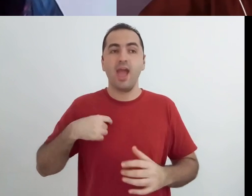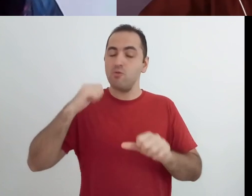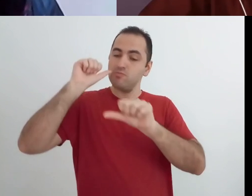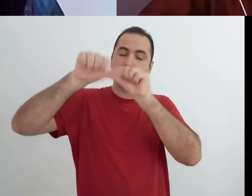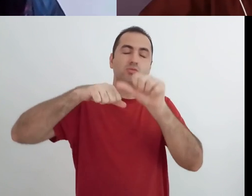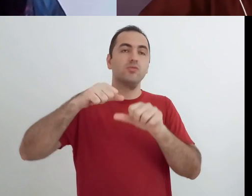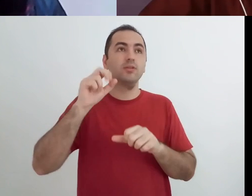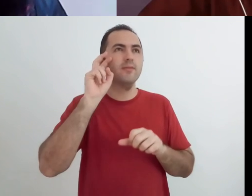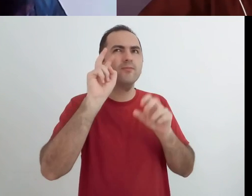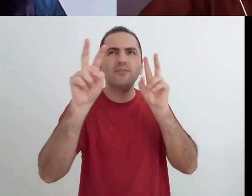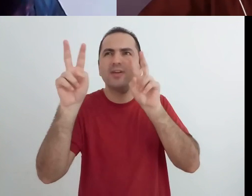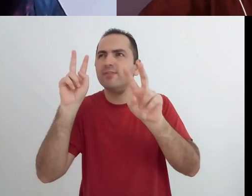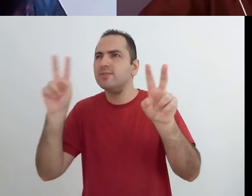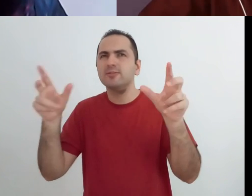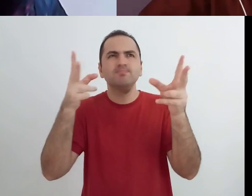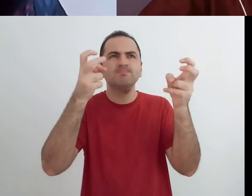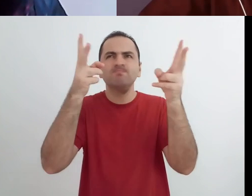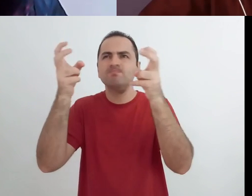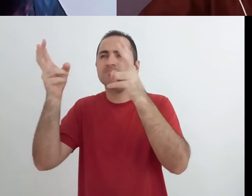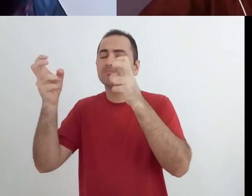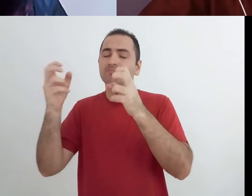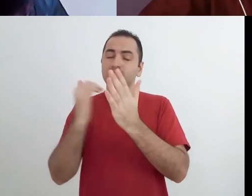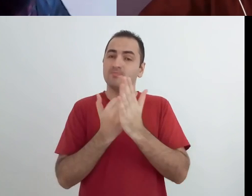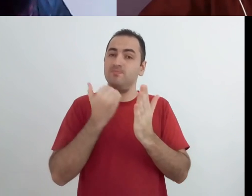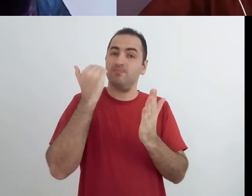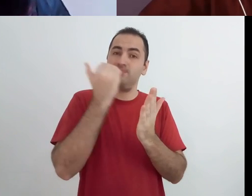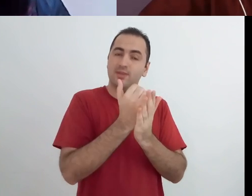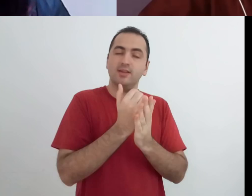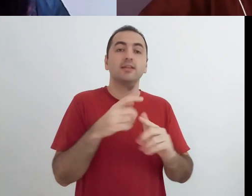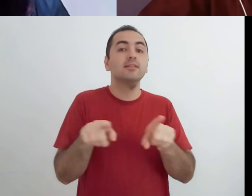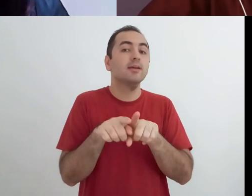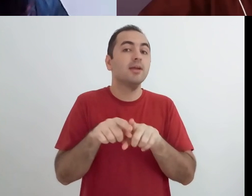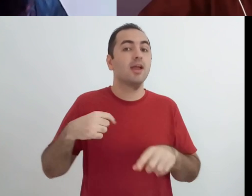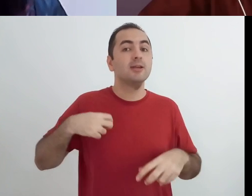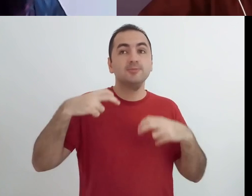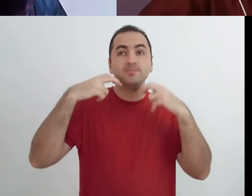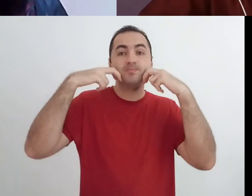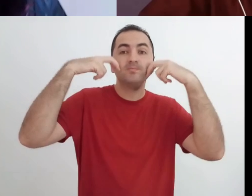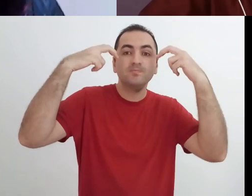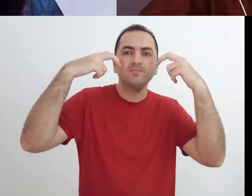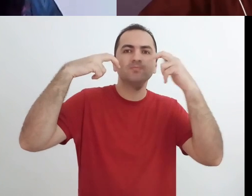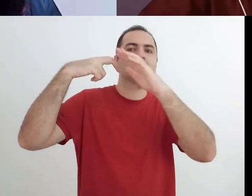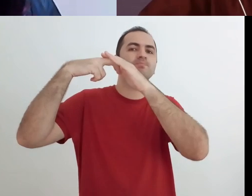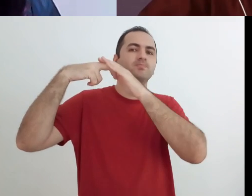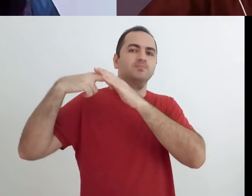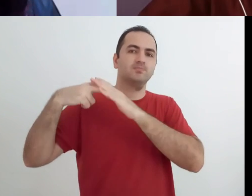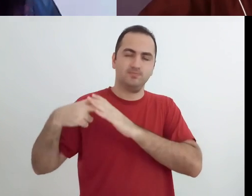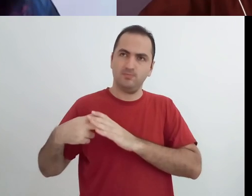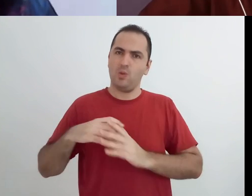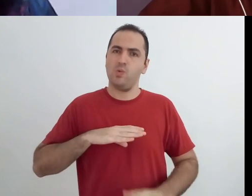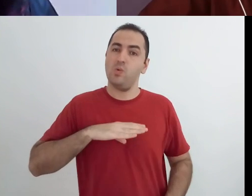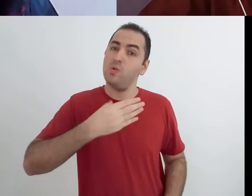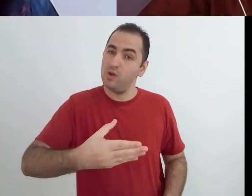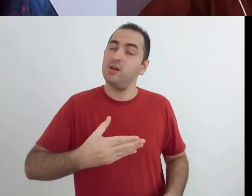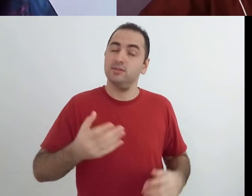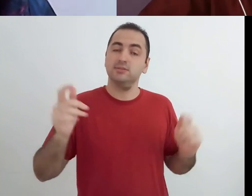maneira de ver. Isso me ajudou a diminuir a minha timidez. Então, muitas coisas eu ganhei